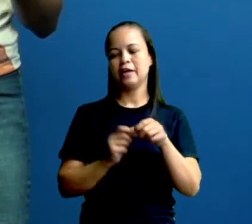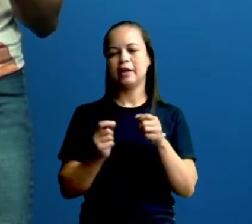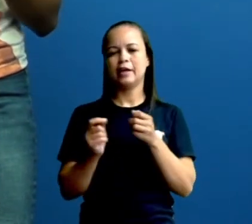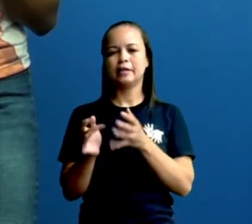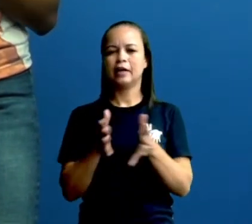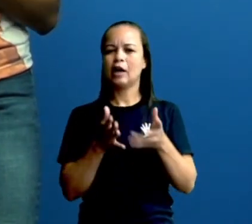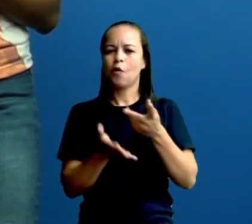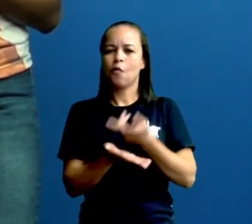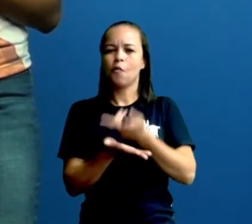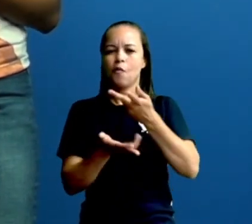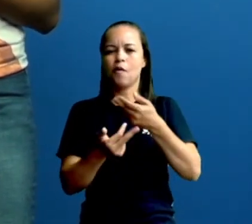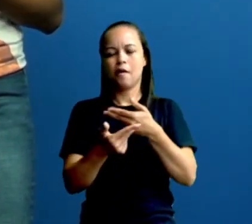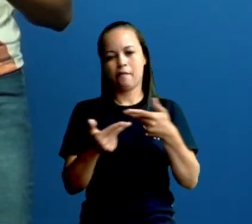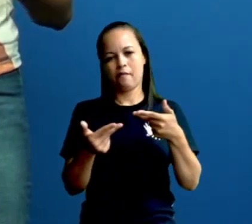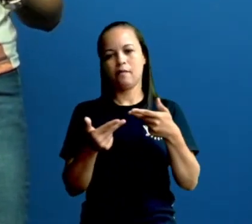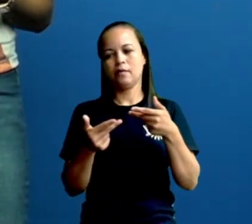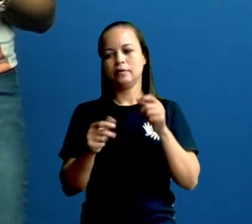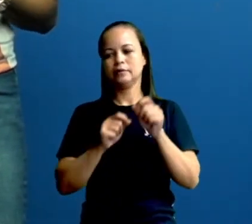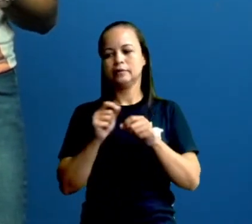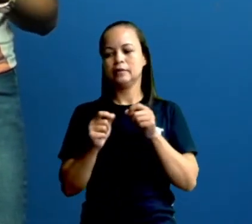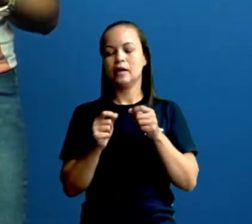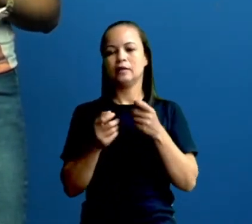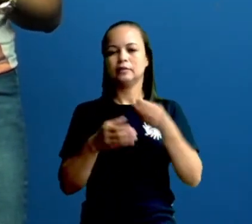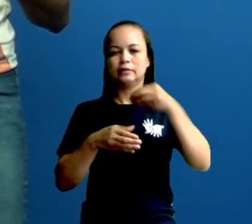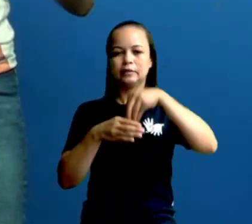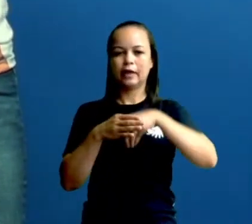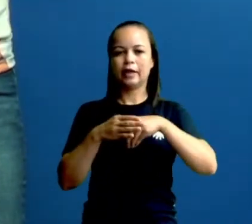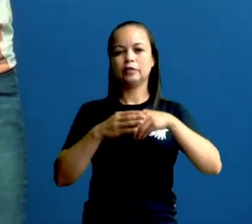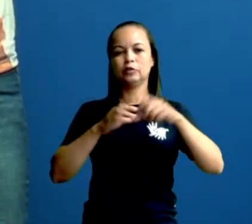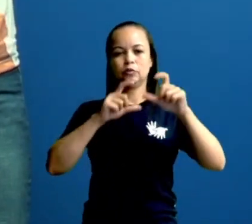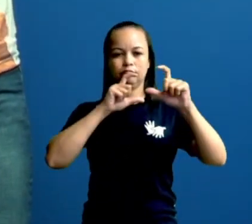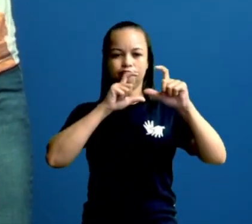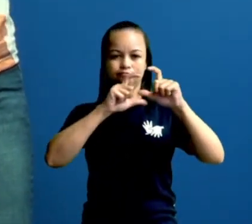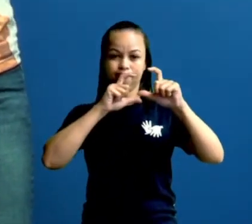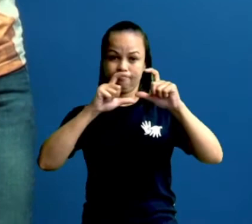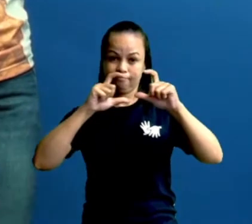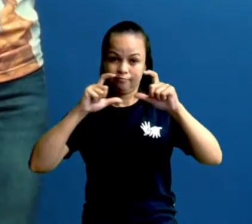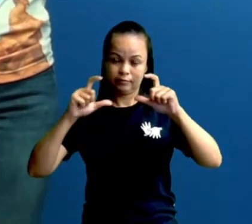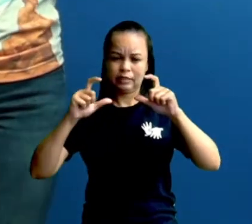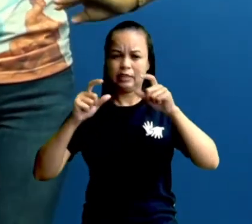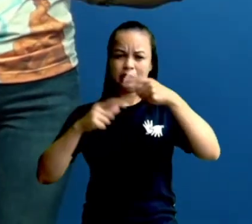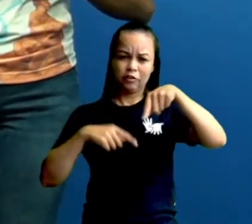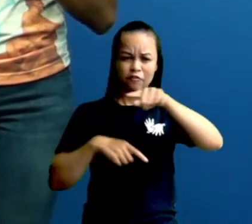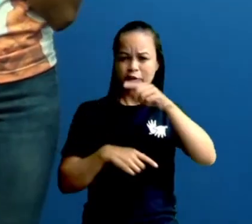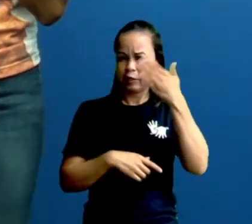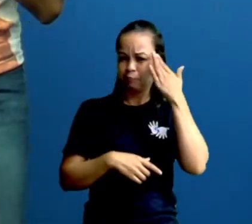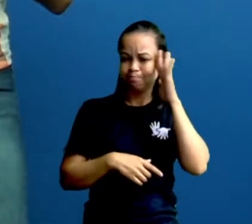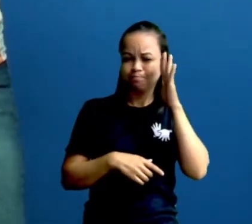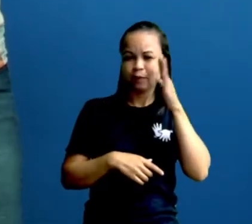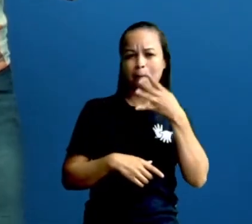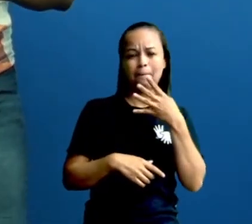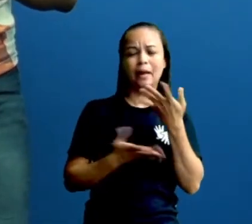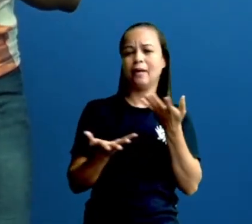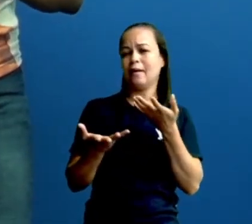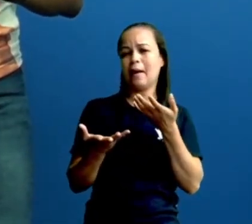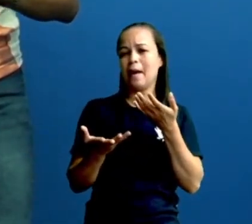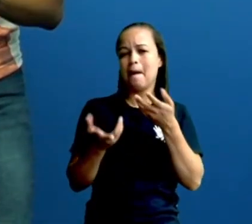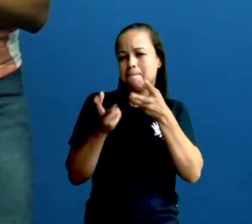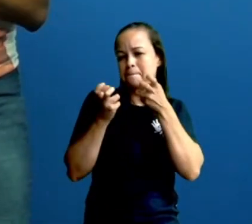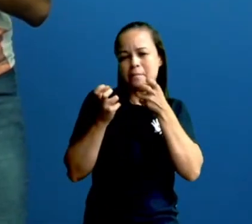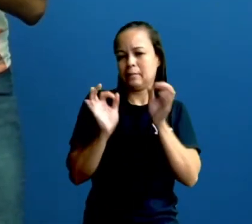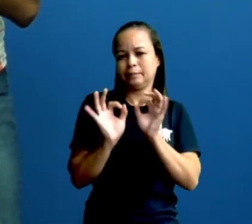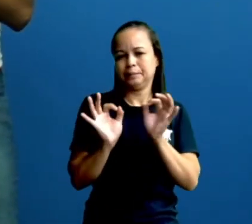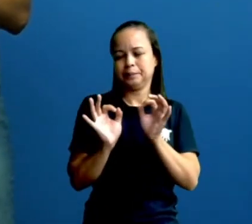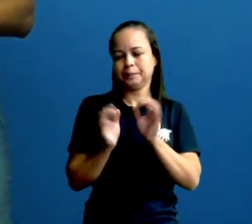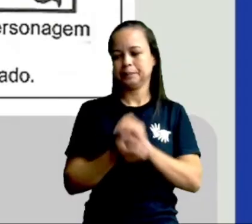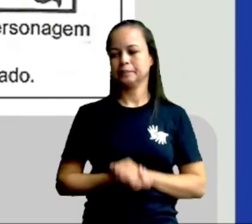coisas que existem dentro das tirinhas e que muitas vezes você aí de casa nem percebe. Por exemplo, dá uma olhadinha